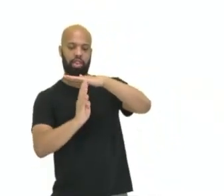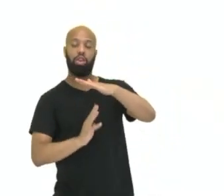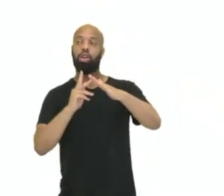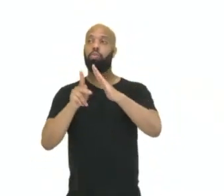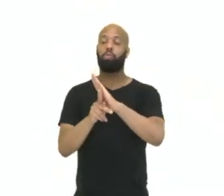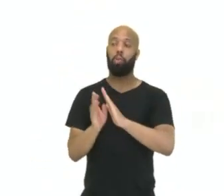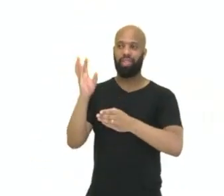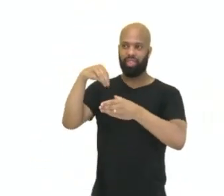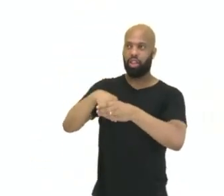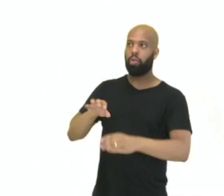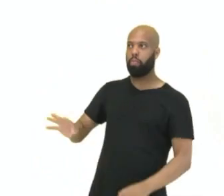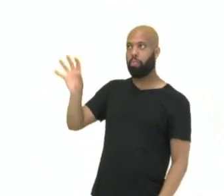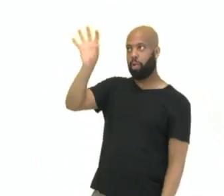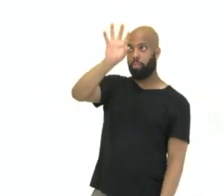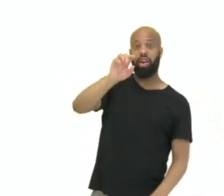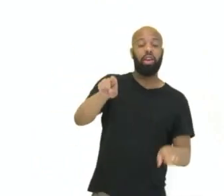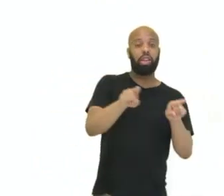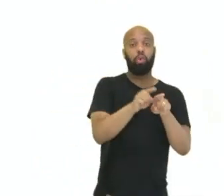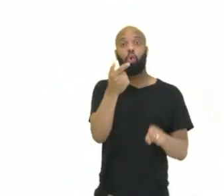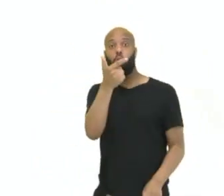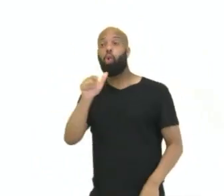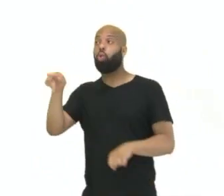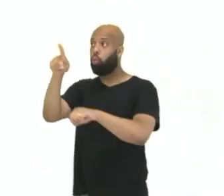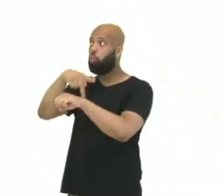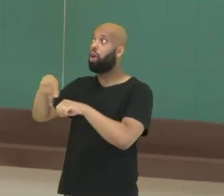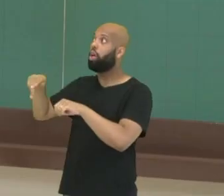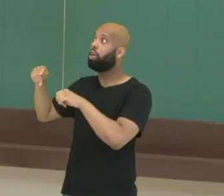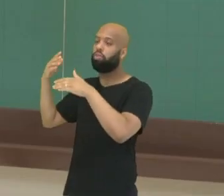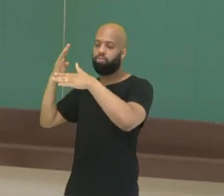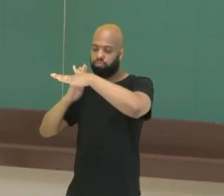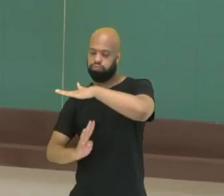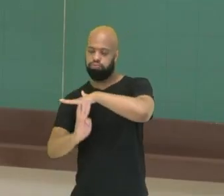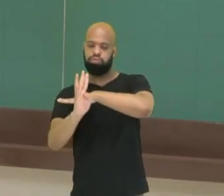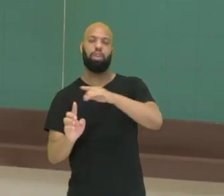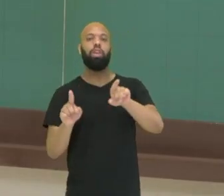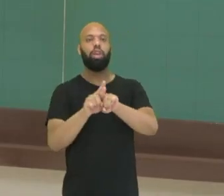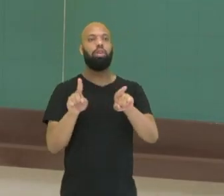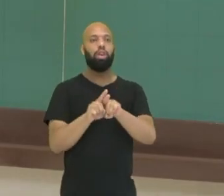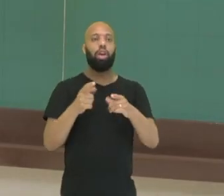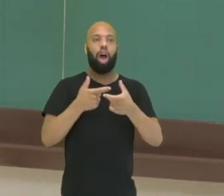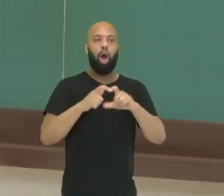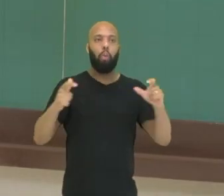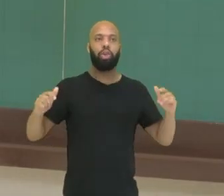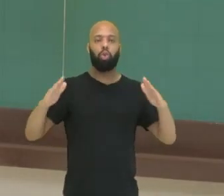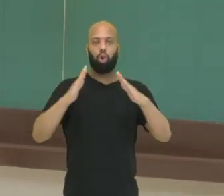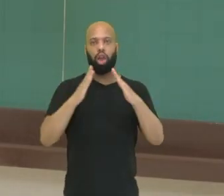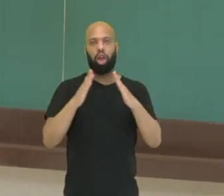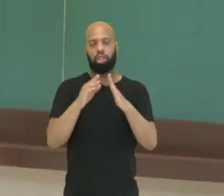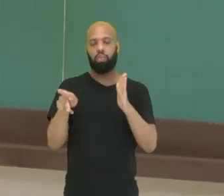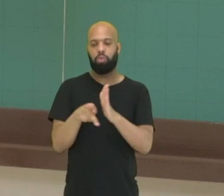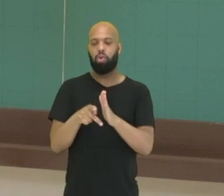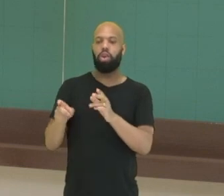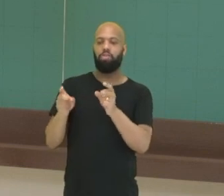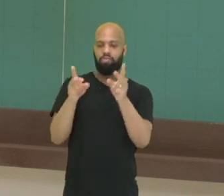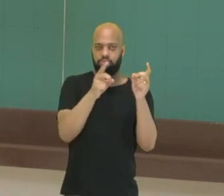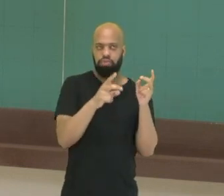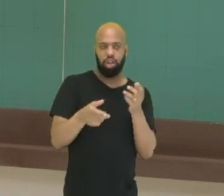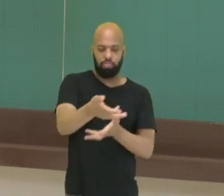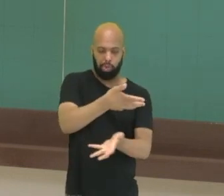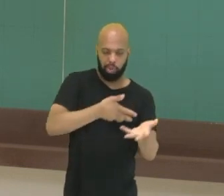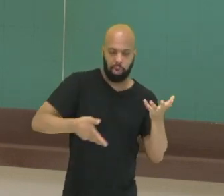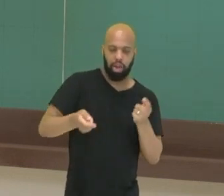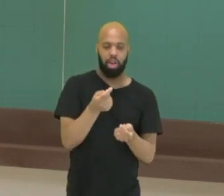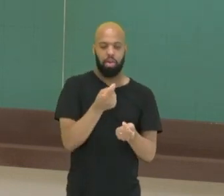de outras regiões, como vindos de outros países. E aumentou o número de casas comerciais e financeiras, porque era uma